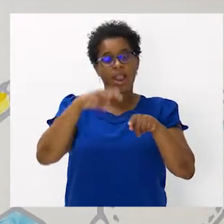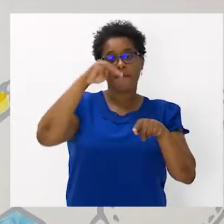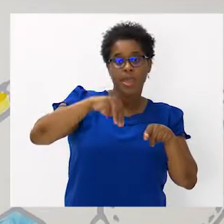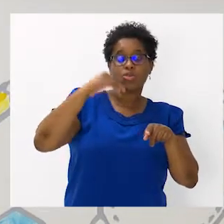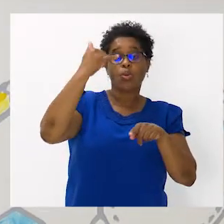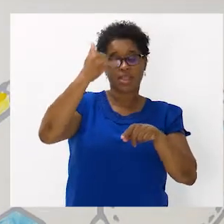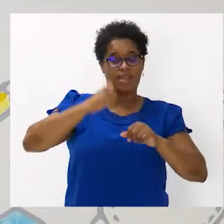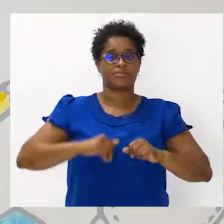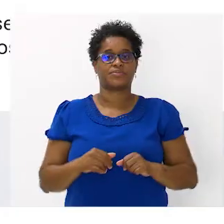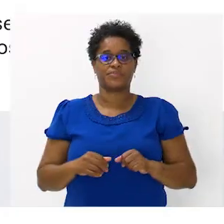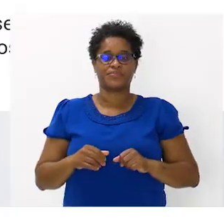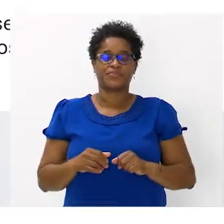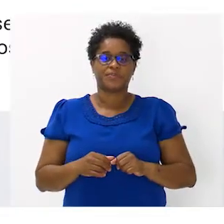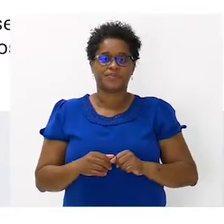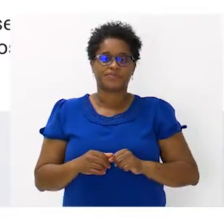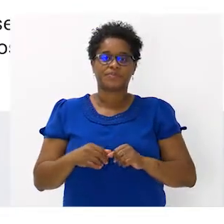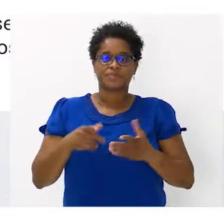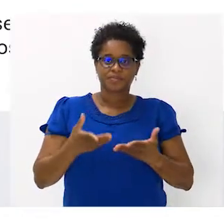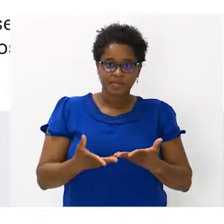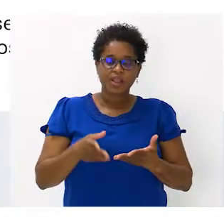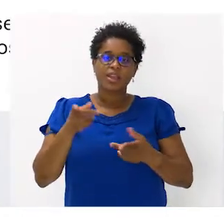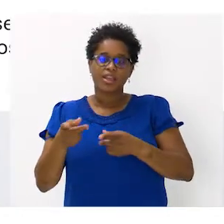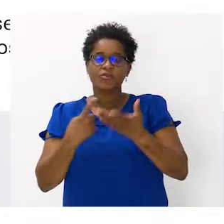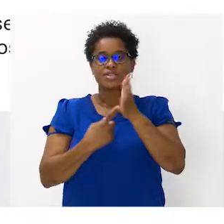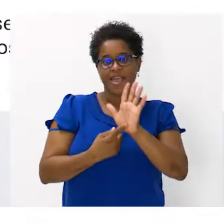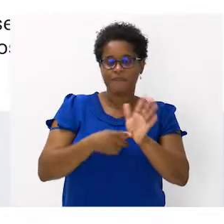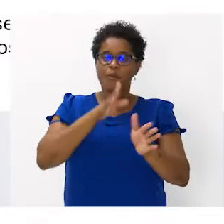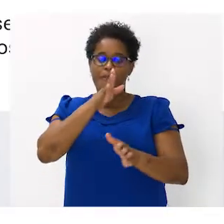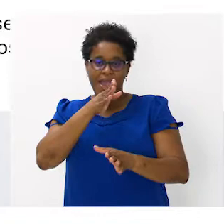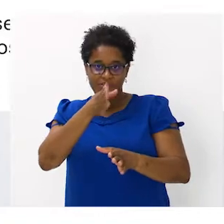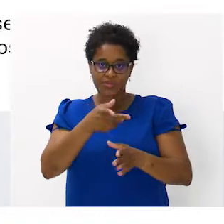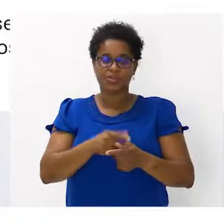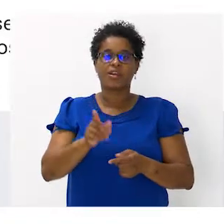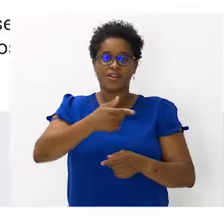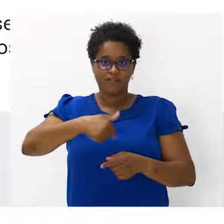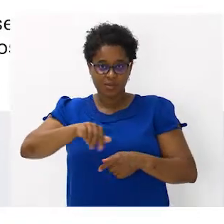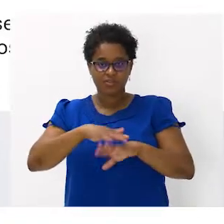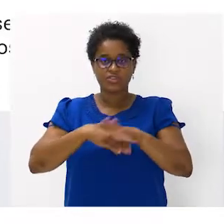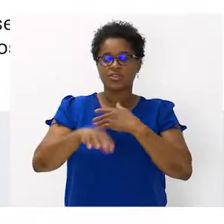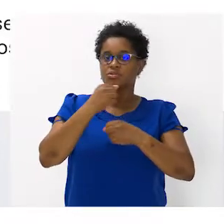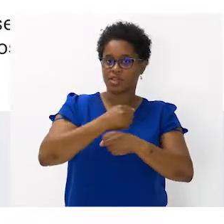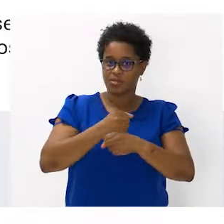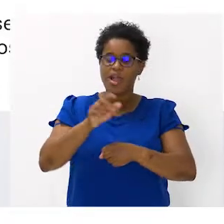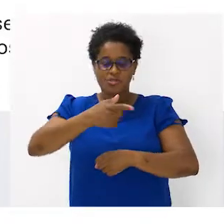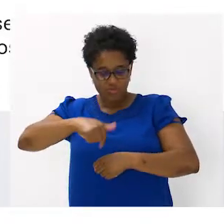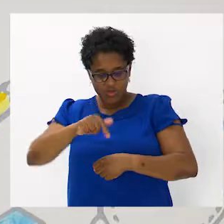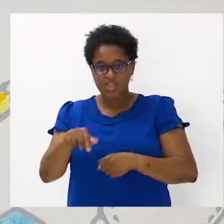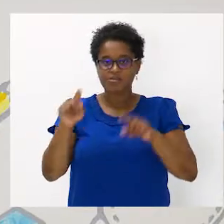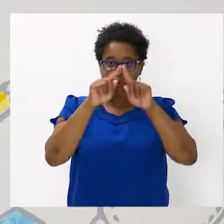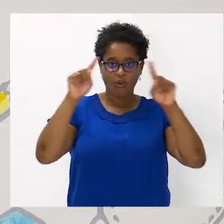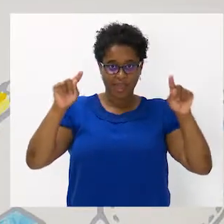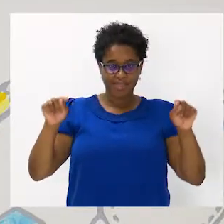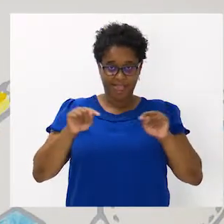metro ao quadrado. Vamos aqui para um exemplo prático. Vamos a um exercício. Nós temos aqui